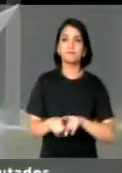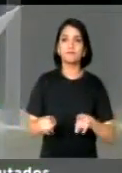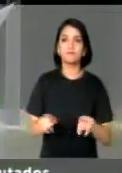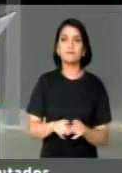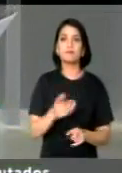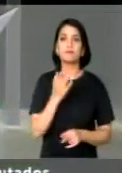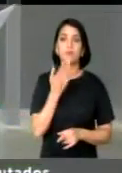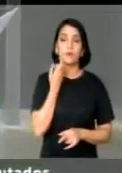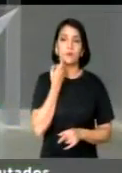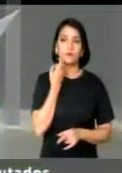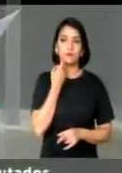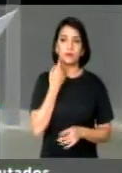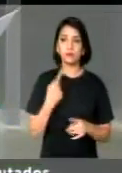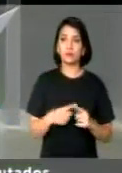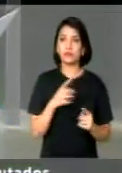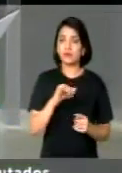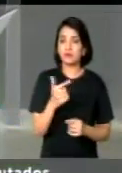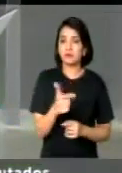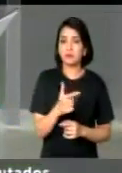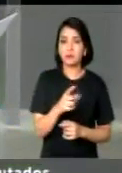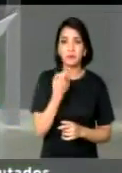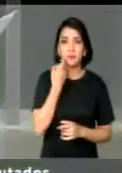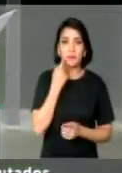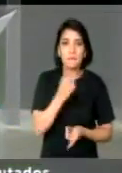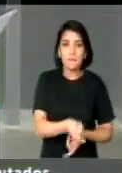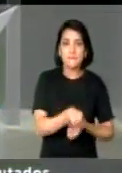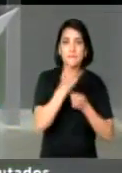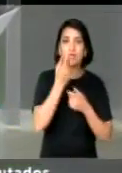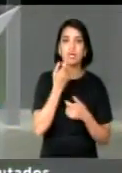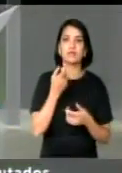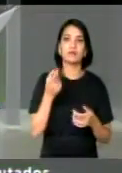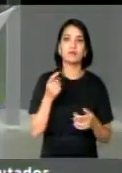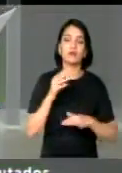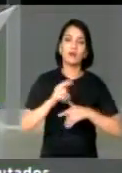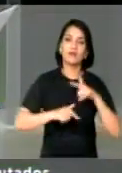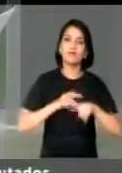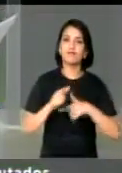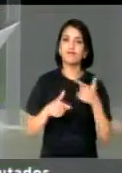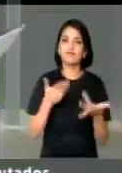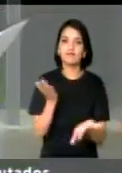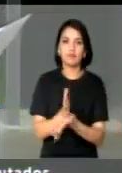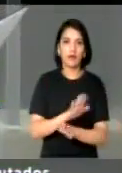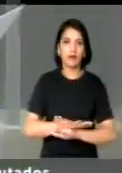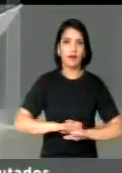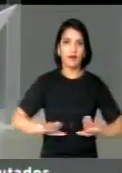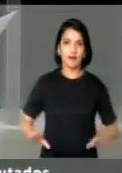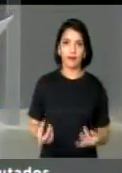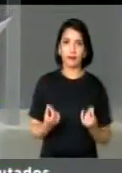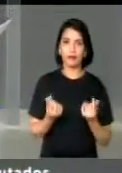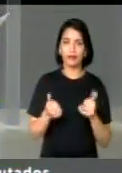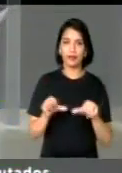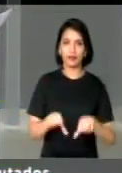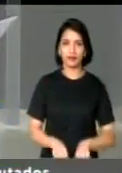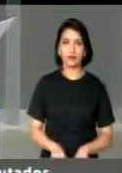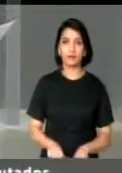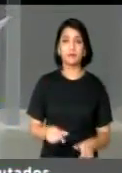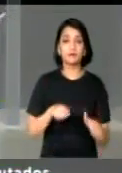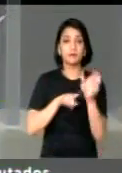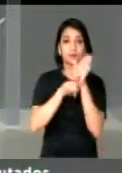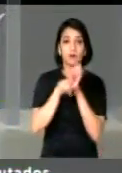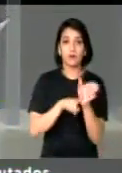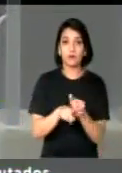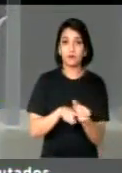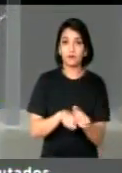porque sem o pescado a atividade acaba quebrando. O estudo para fundamentar